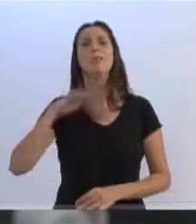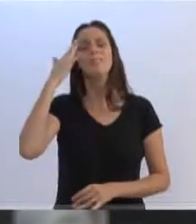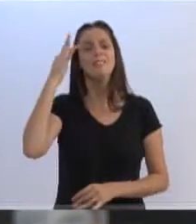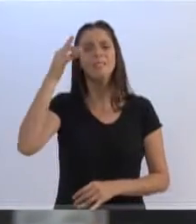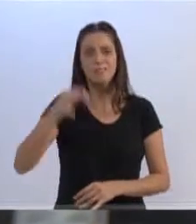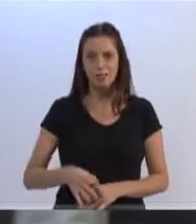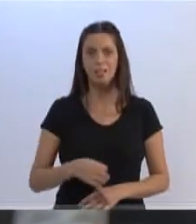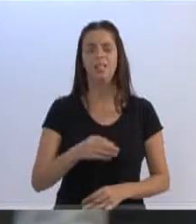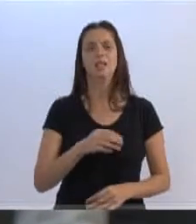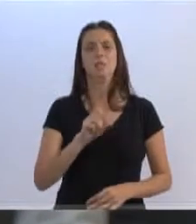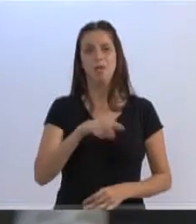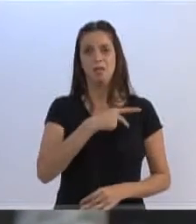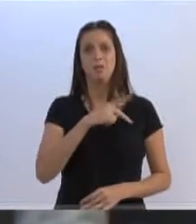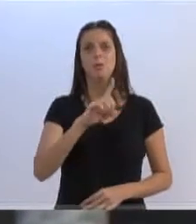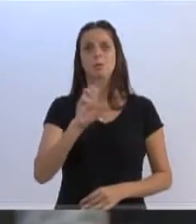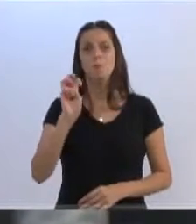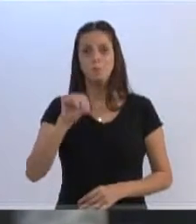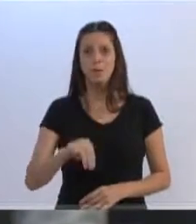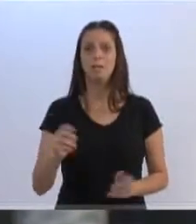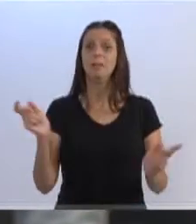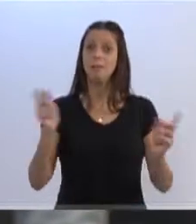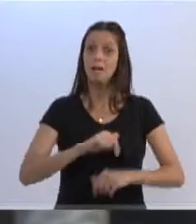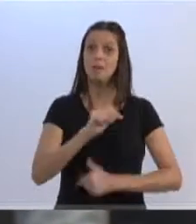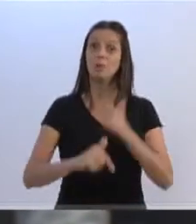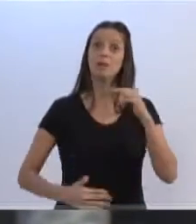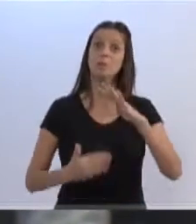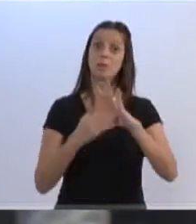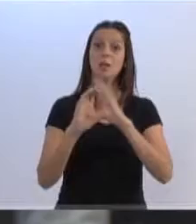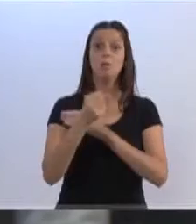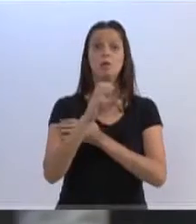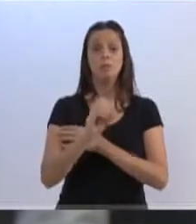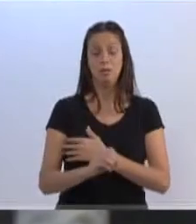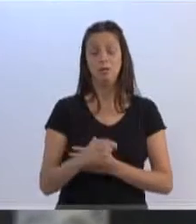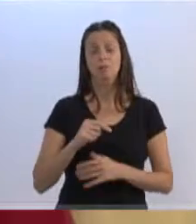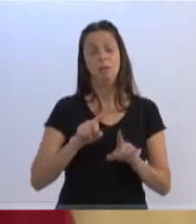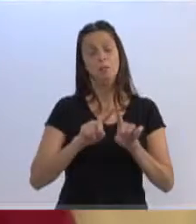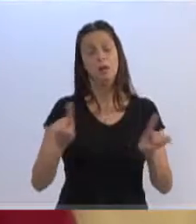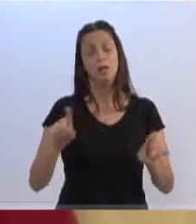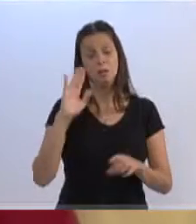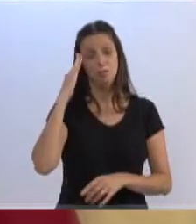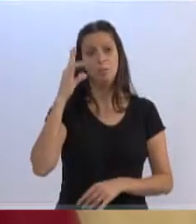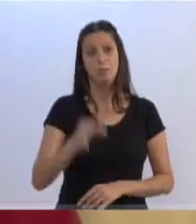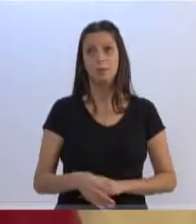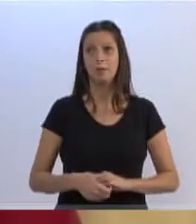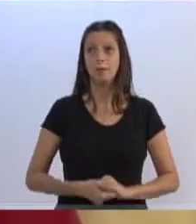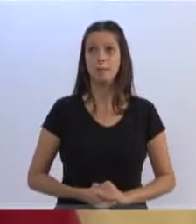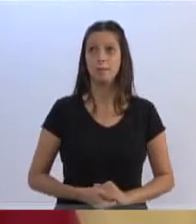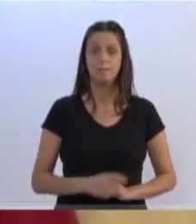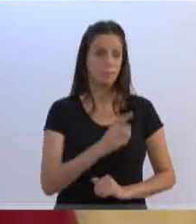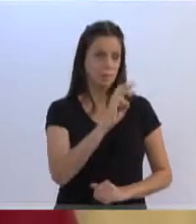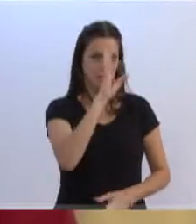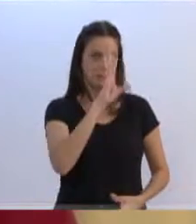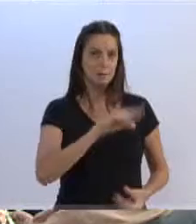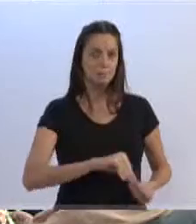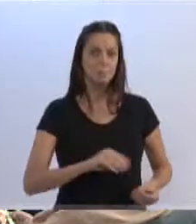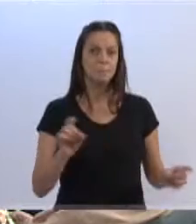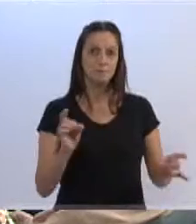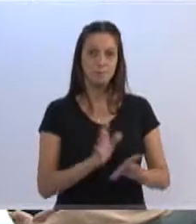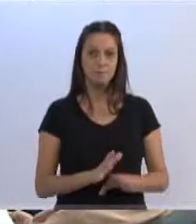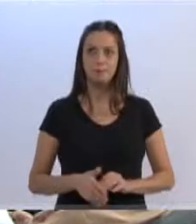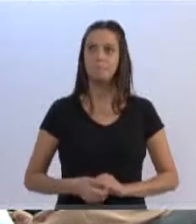partido DEM, do Maia, que disse que dá para trabalhar até os 80 anos. Até compreendo. Obrigado. Concede mais um minuto, senhor presidente, para